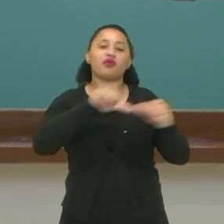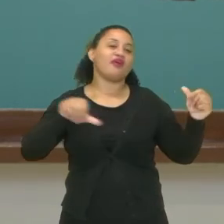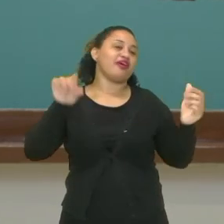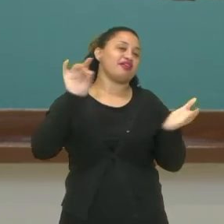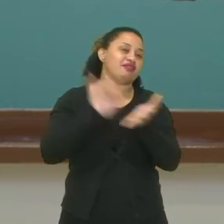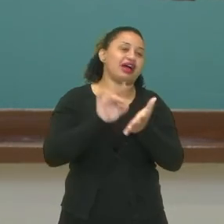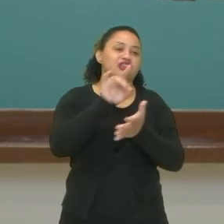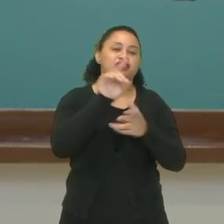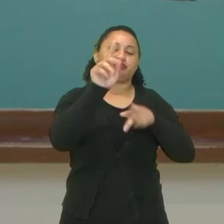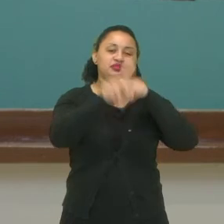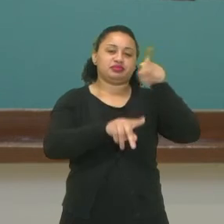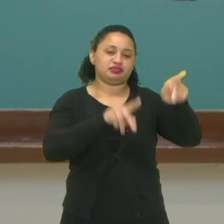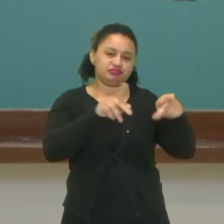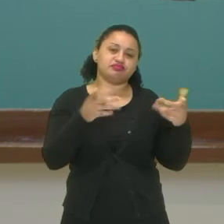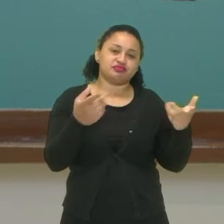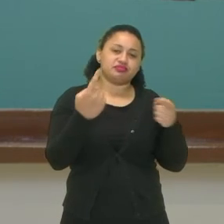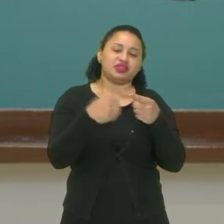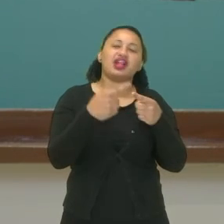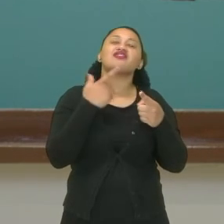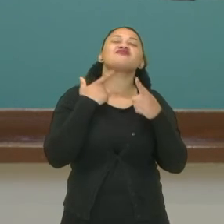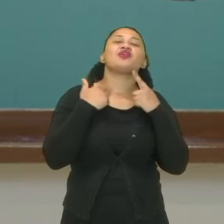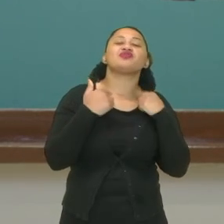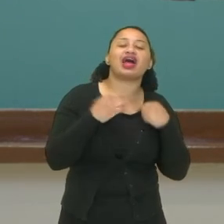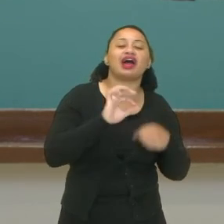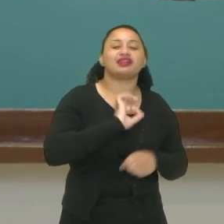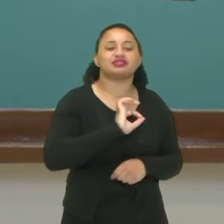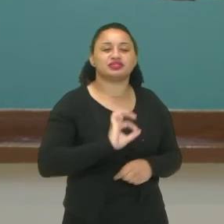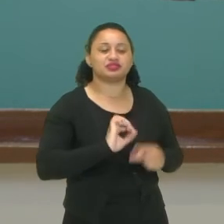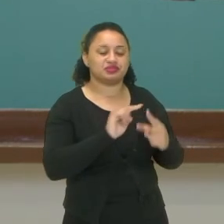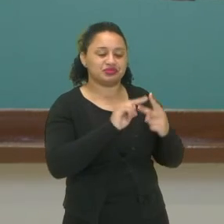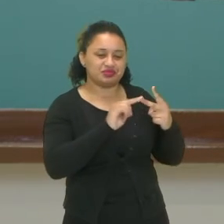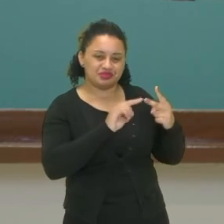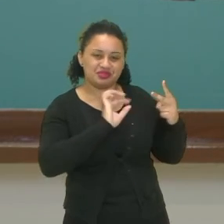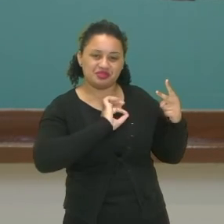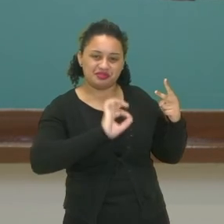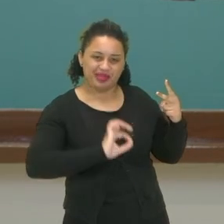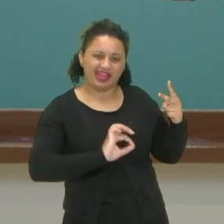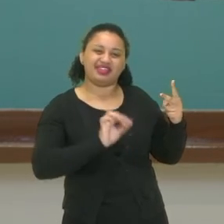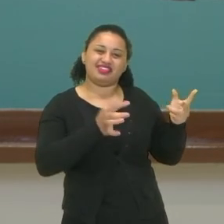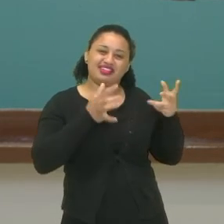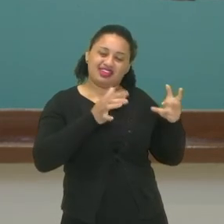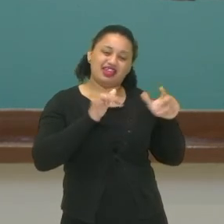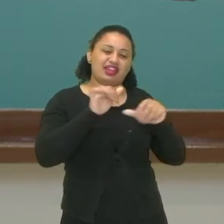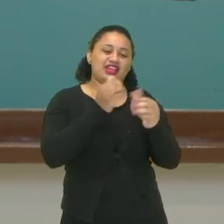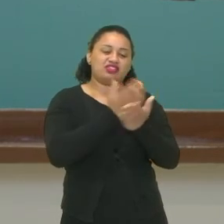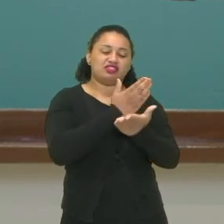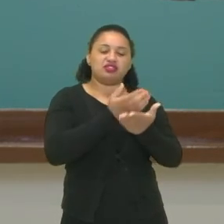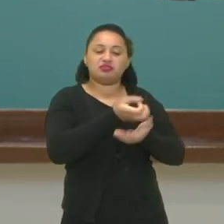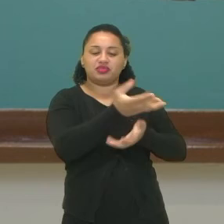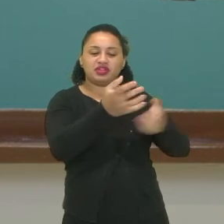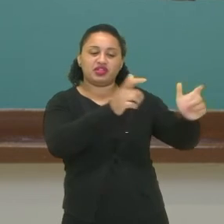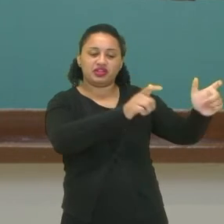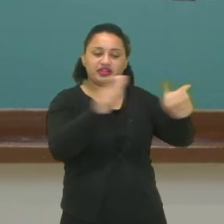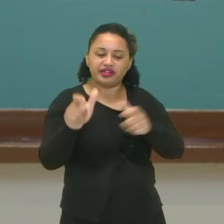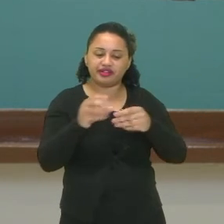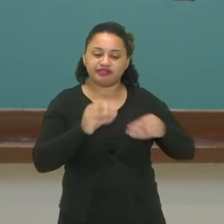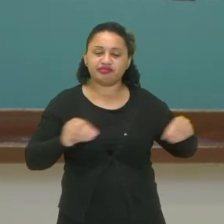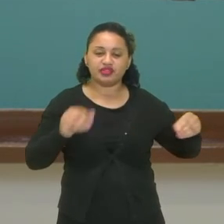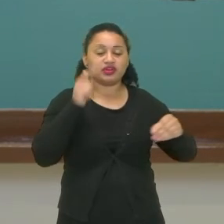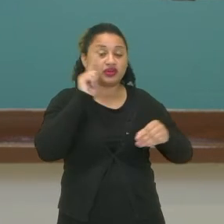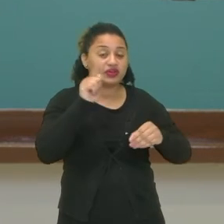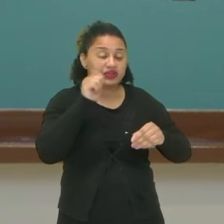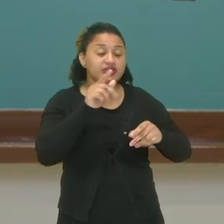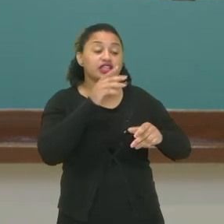para a população. Aquele desejo do padre Hidalgo e do padre Morelos no México, né, de distribuição de terra, de acesso à terra